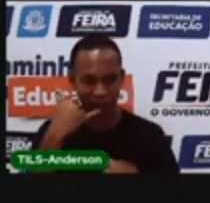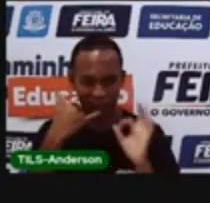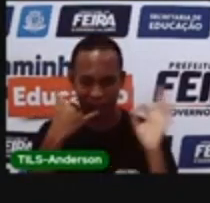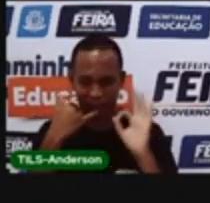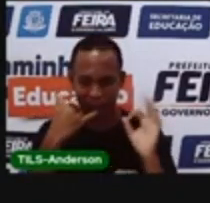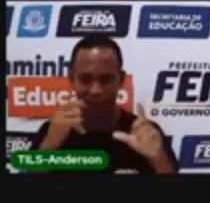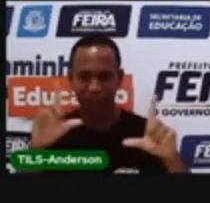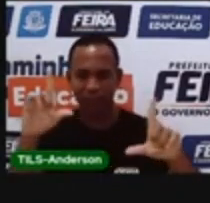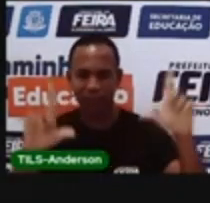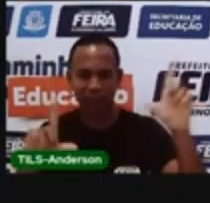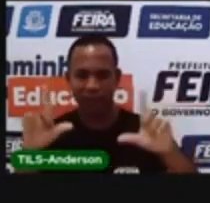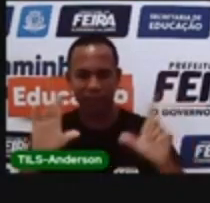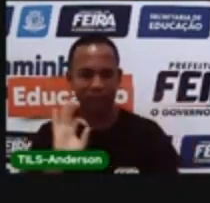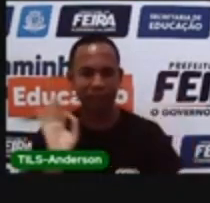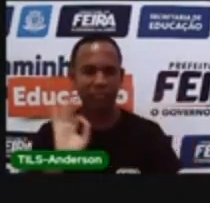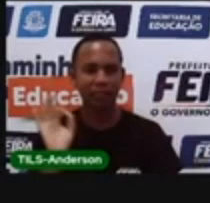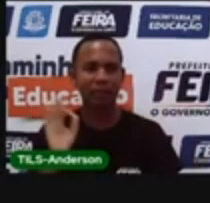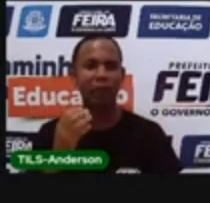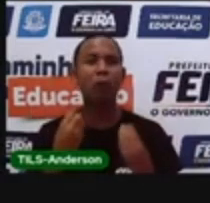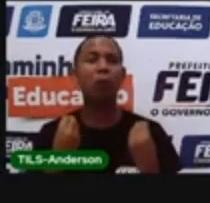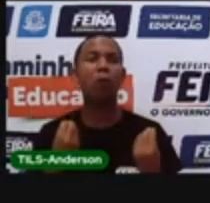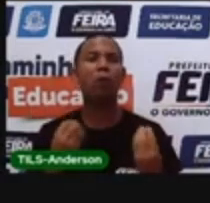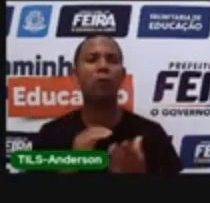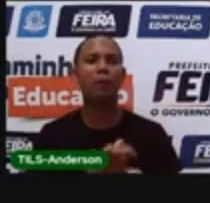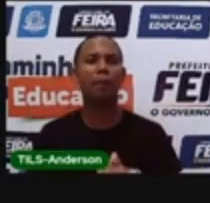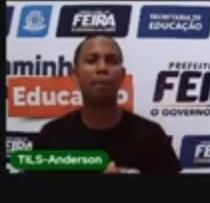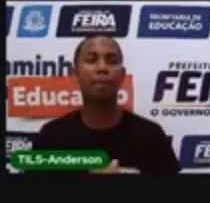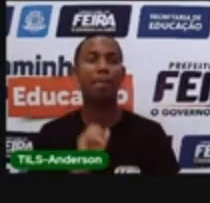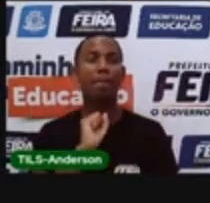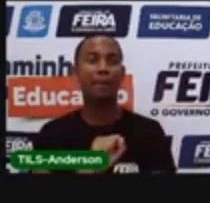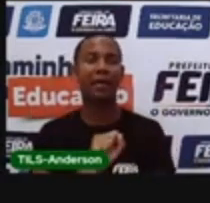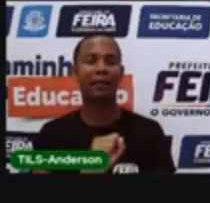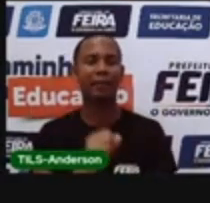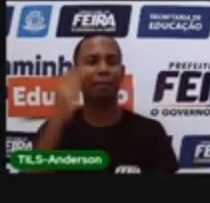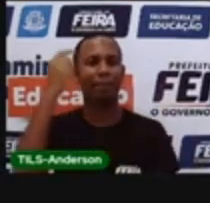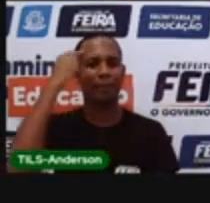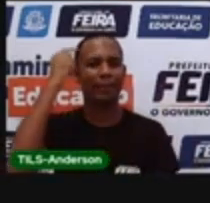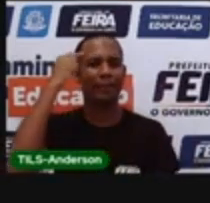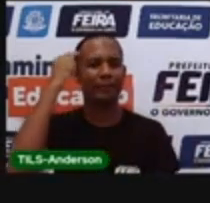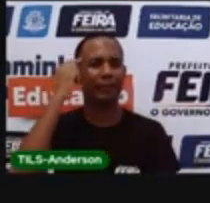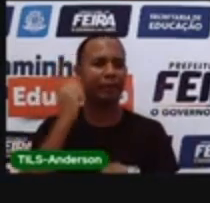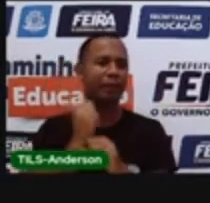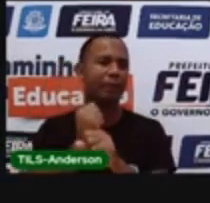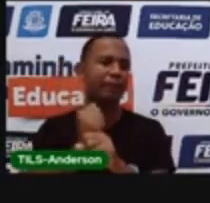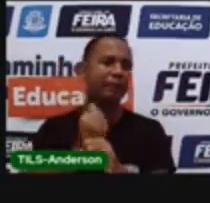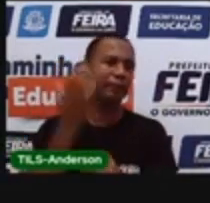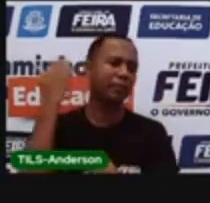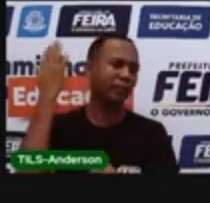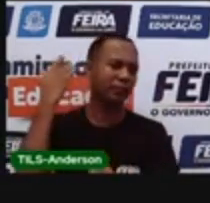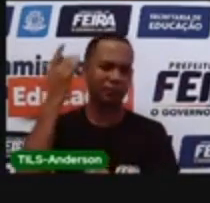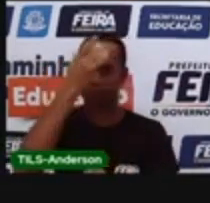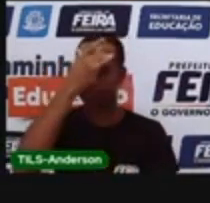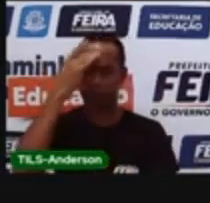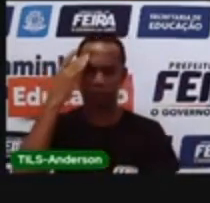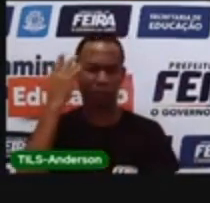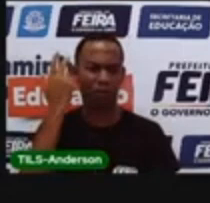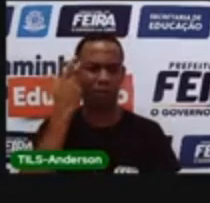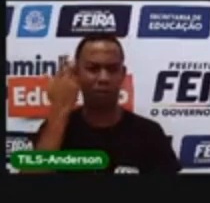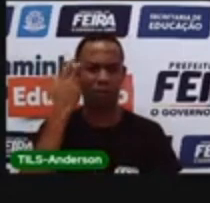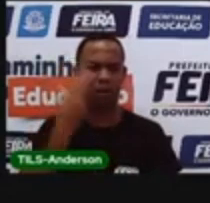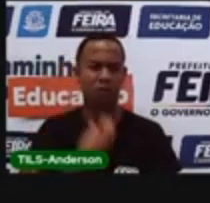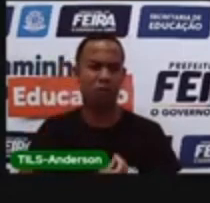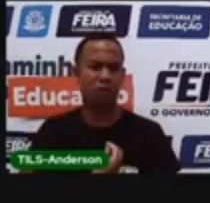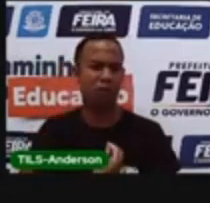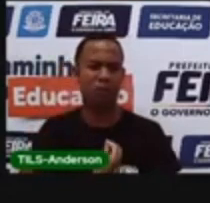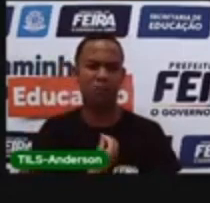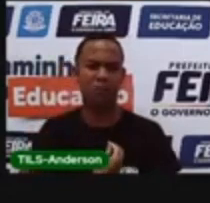TV. Mas parem e pensem também: há alguns anos atrás, as pessoas viviam sem eletricidade. Por que é que vocês não iam